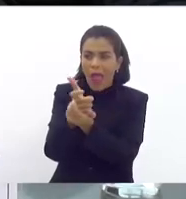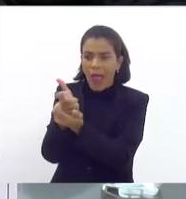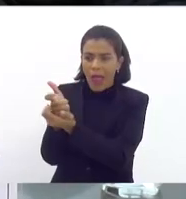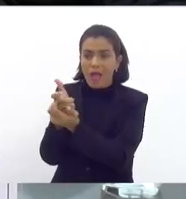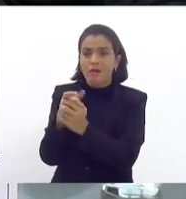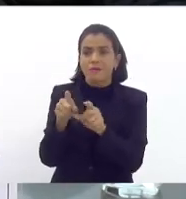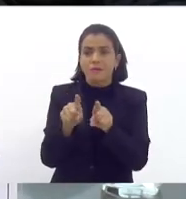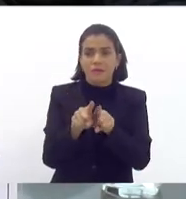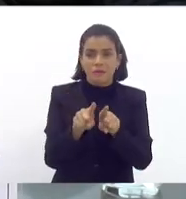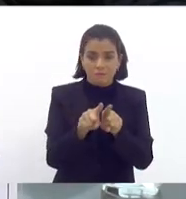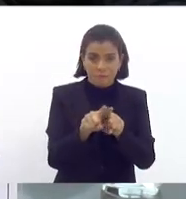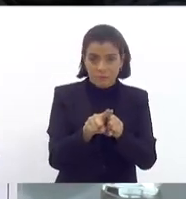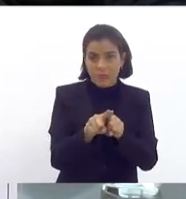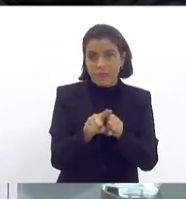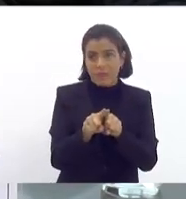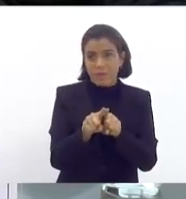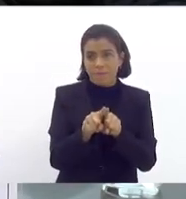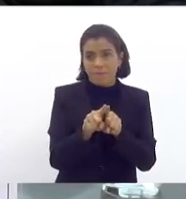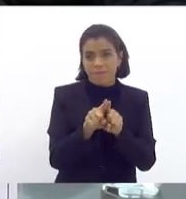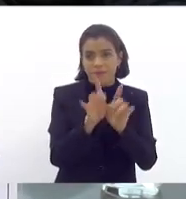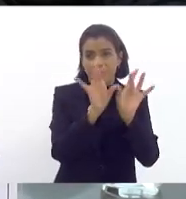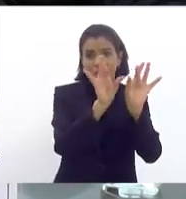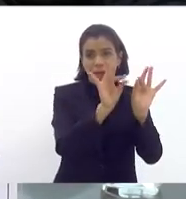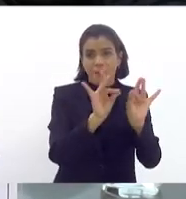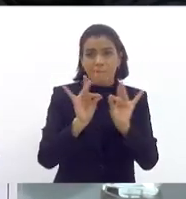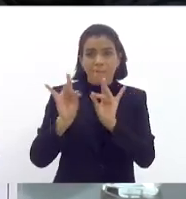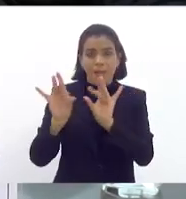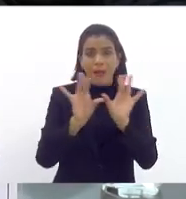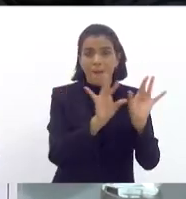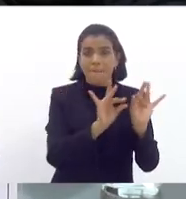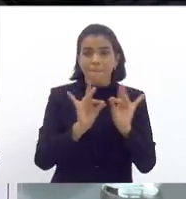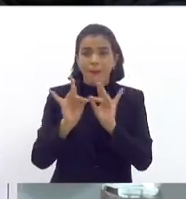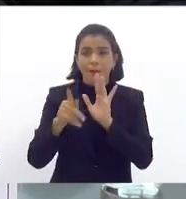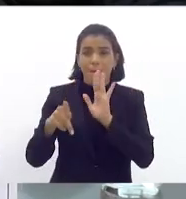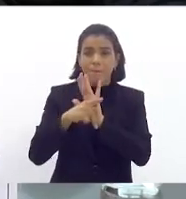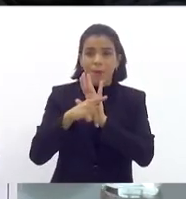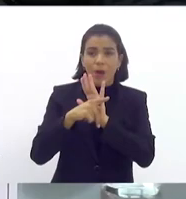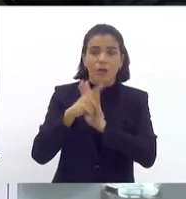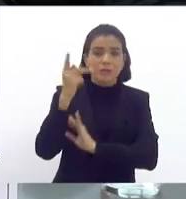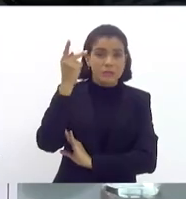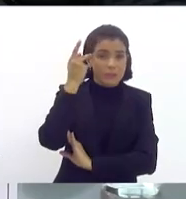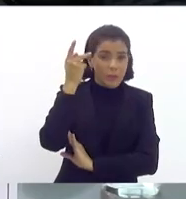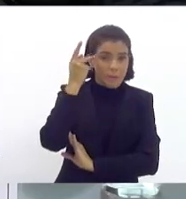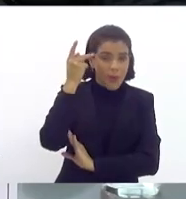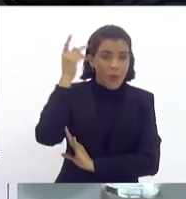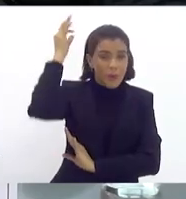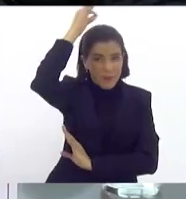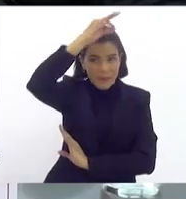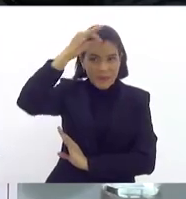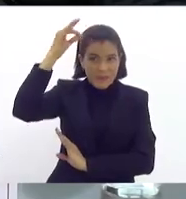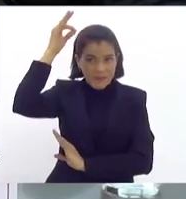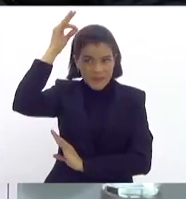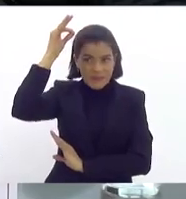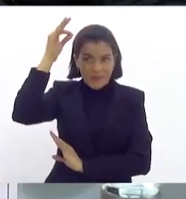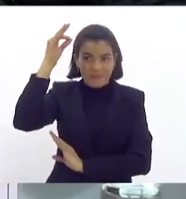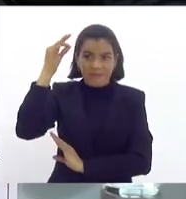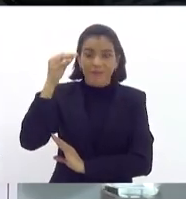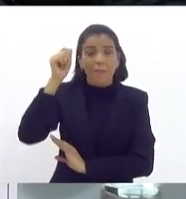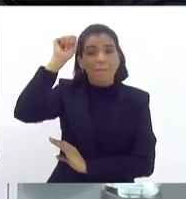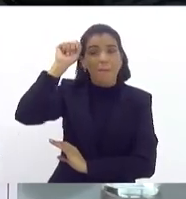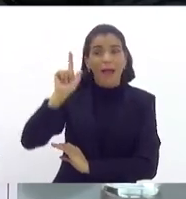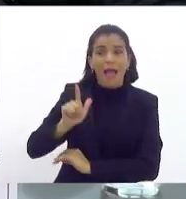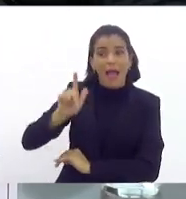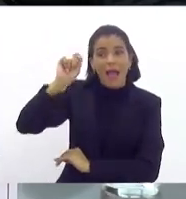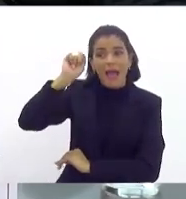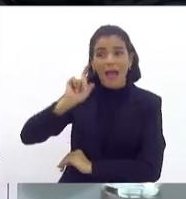fazendo a cola integral do Estado de São Paulo. Espírito Santo e São Paulo tem. Então, mas a Alana já